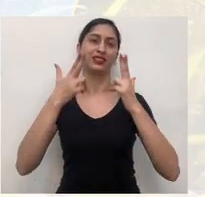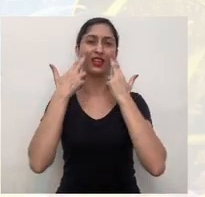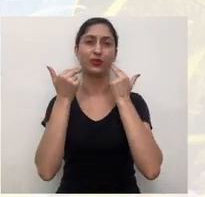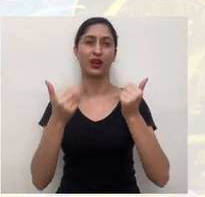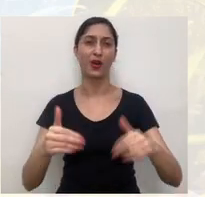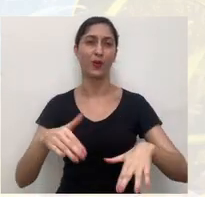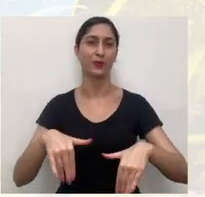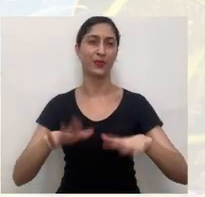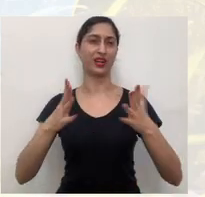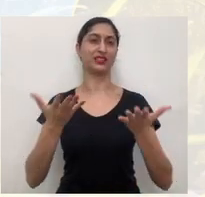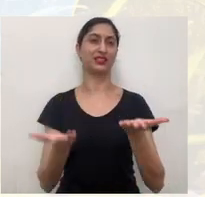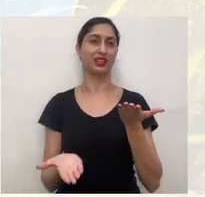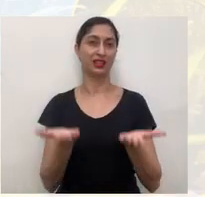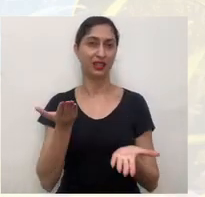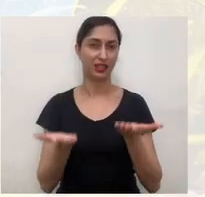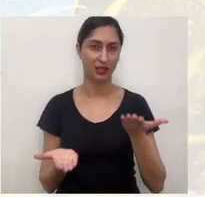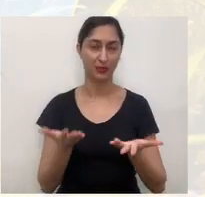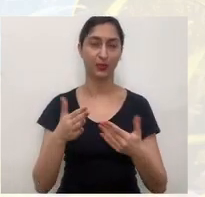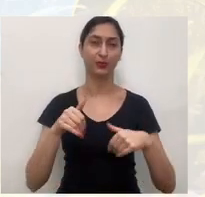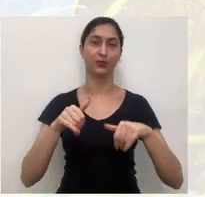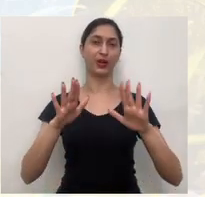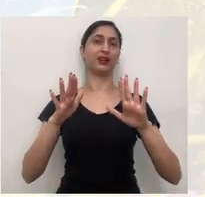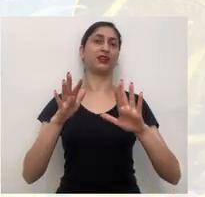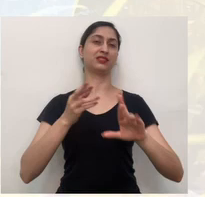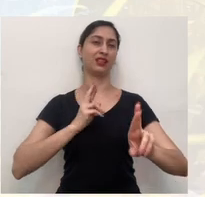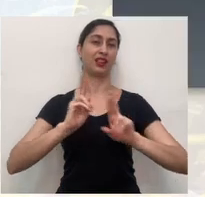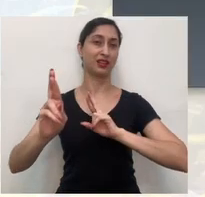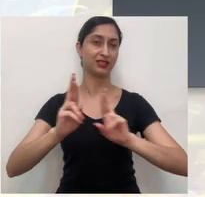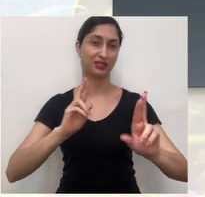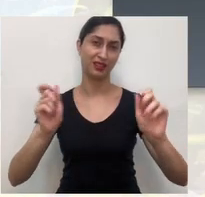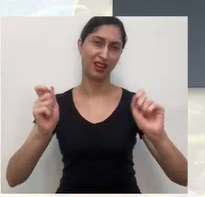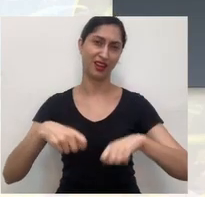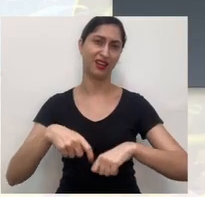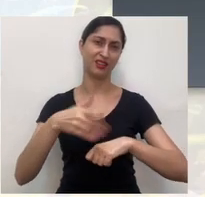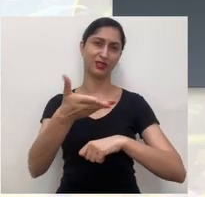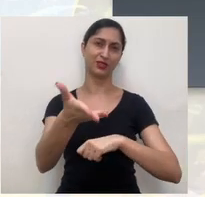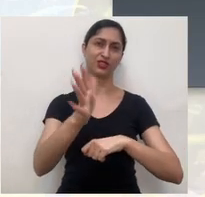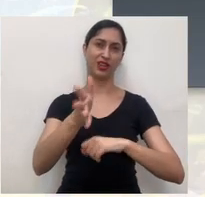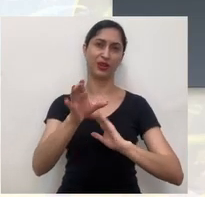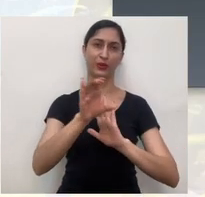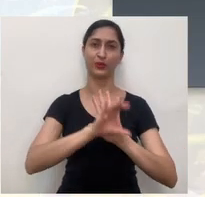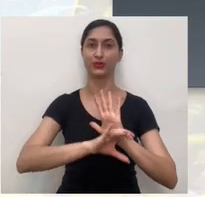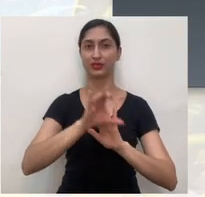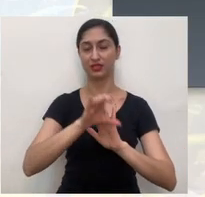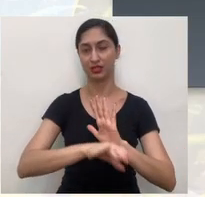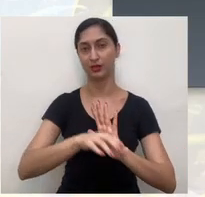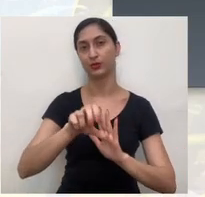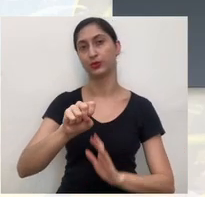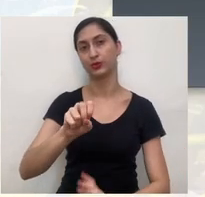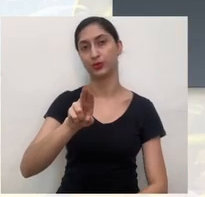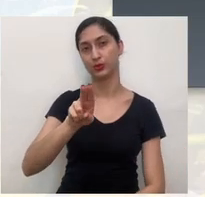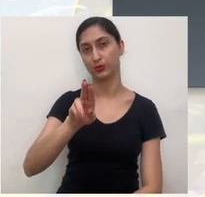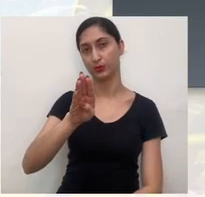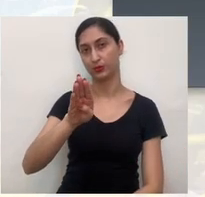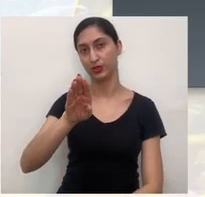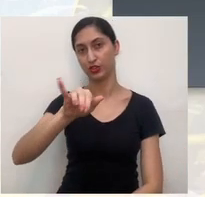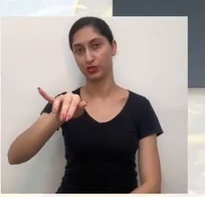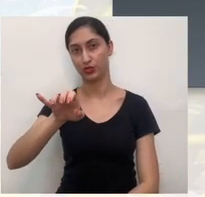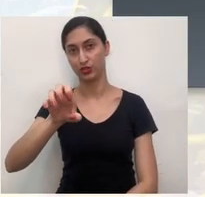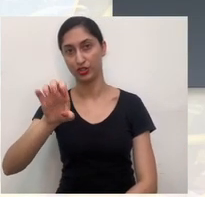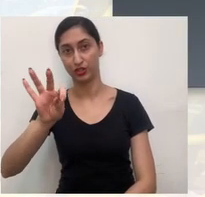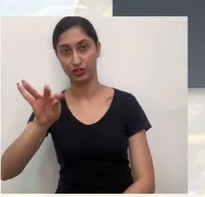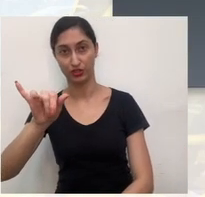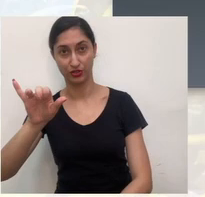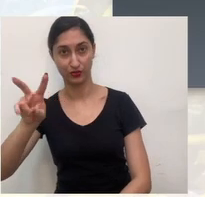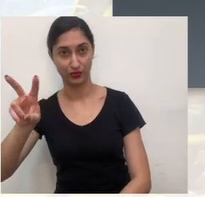mais equilibradas, mais harmônicas, embora tudo isso seja um conceito subjetivo. Tá? Então, e